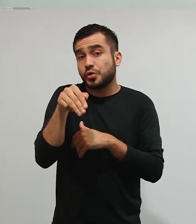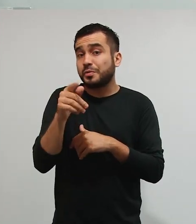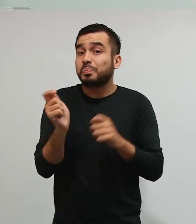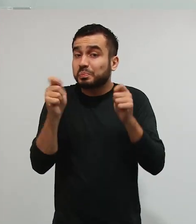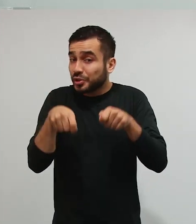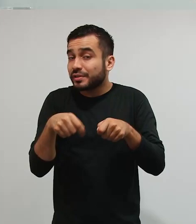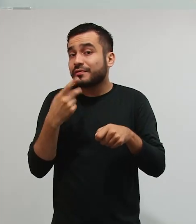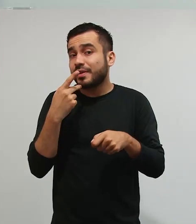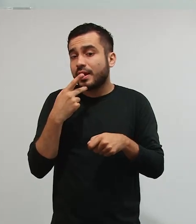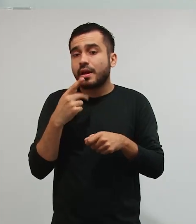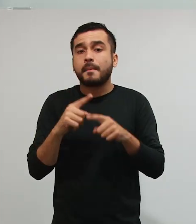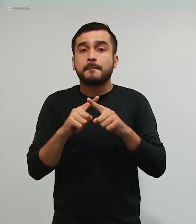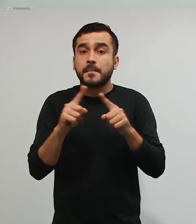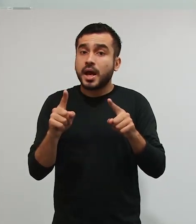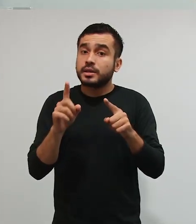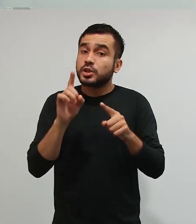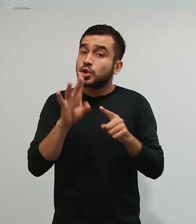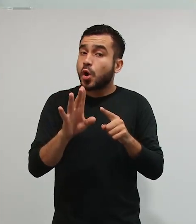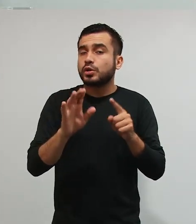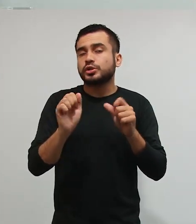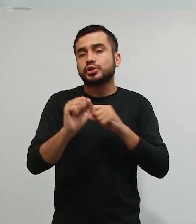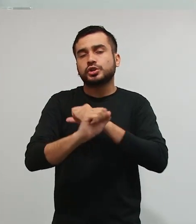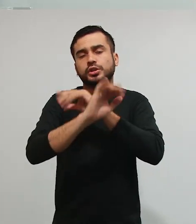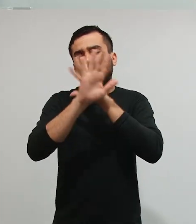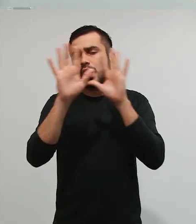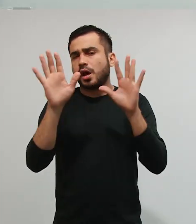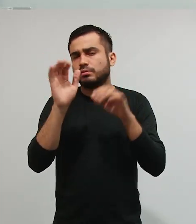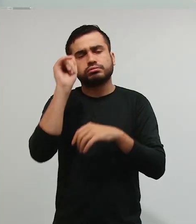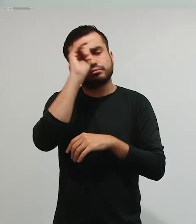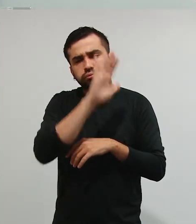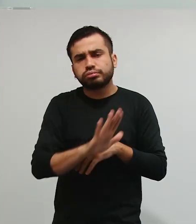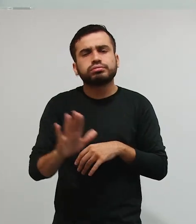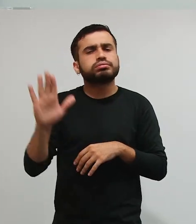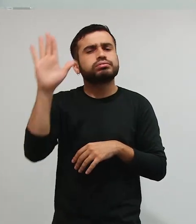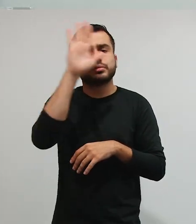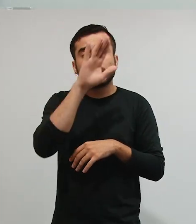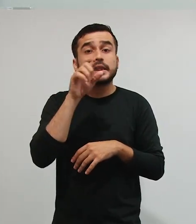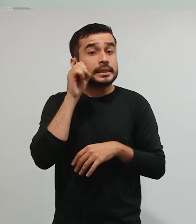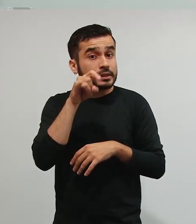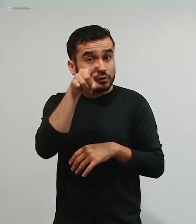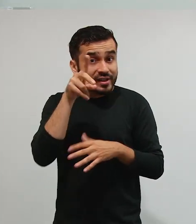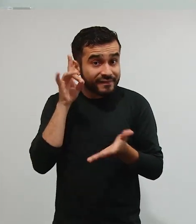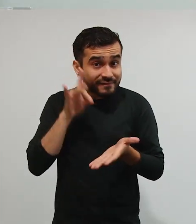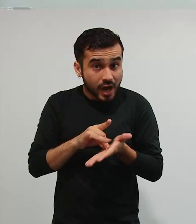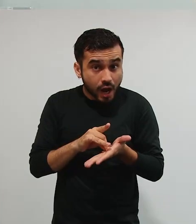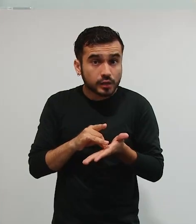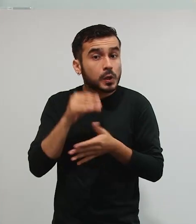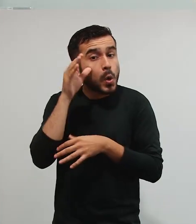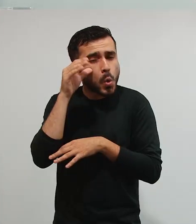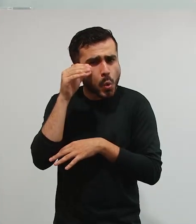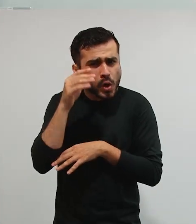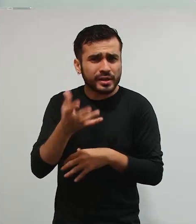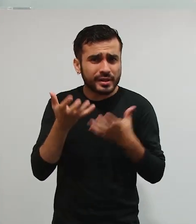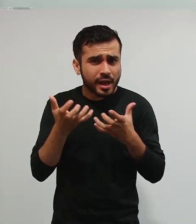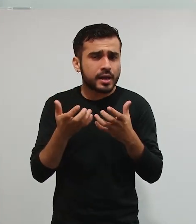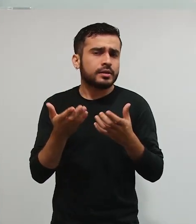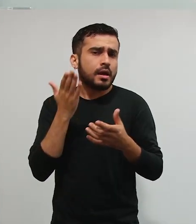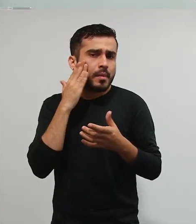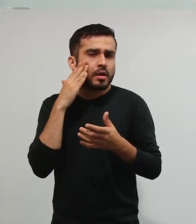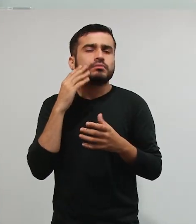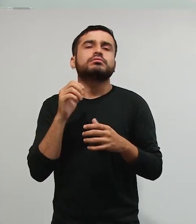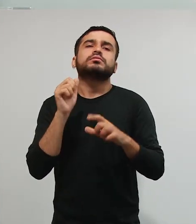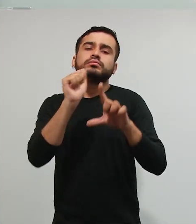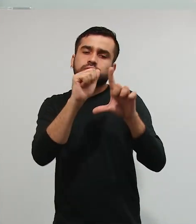gente falar. É claro que aqui são generalizações, se você quiser saber, de fato, conhecer, curiose-se,